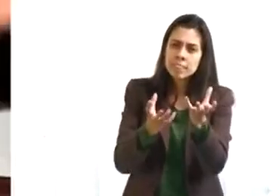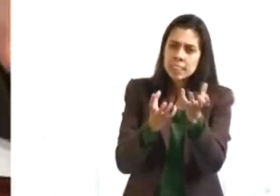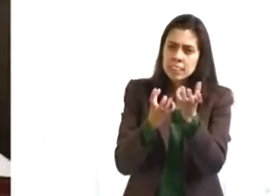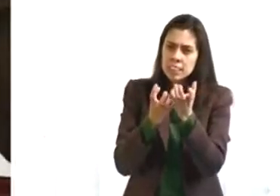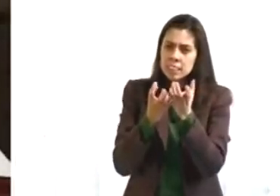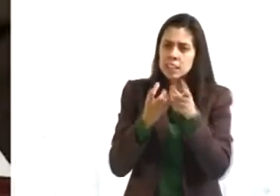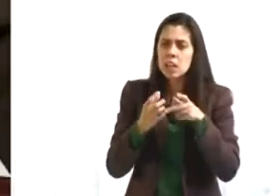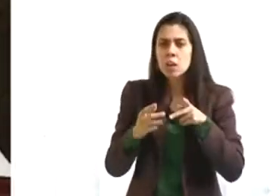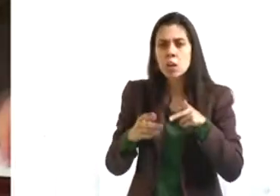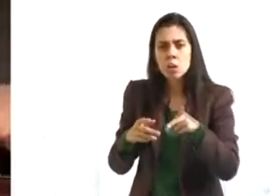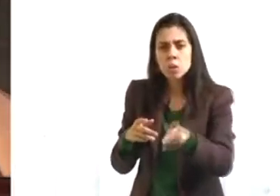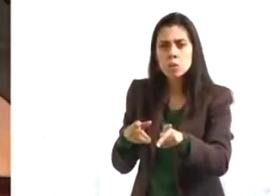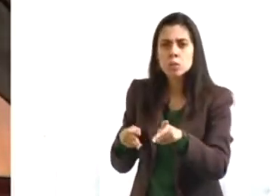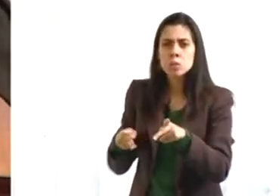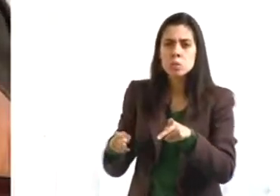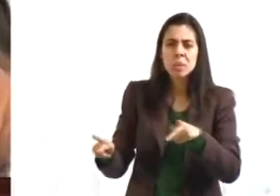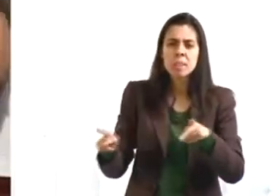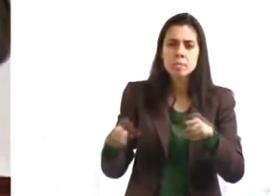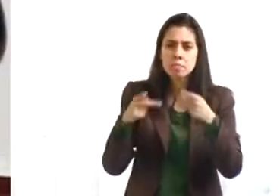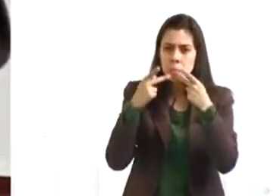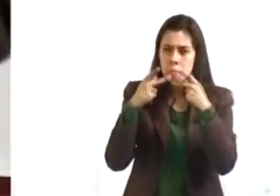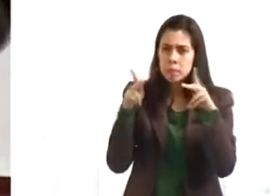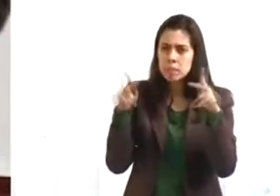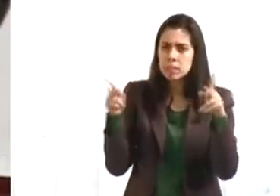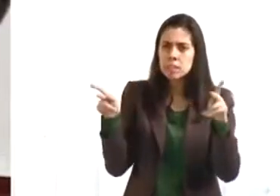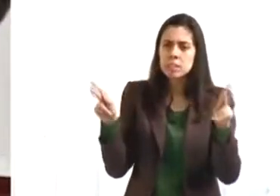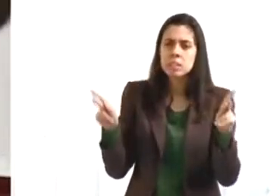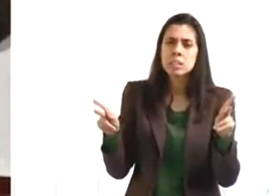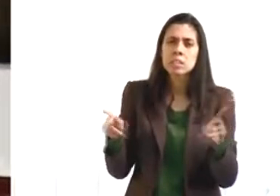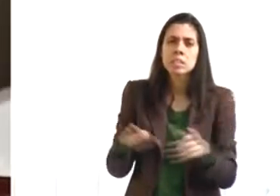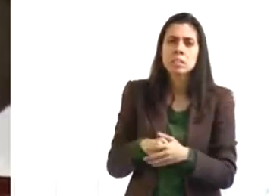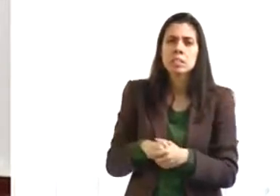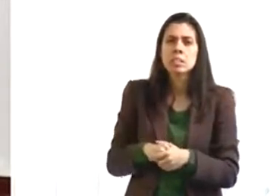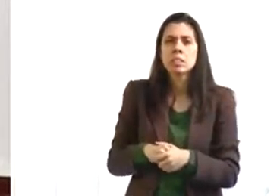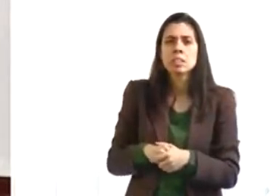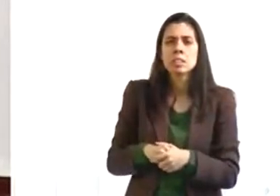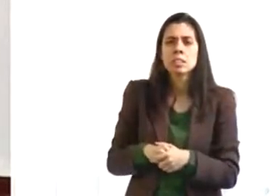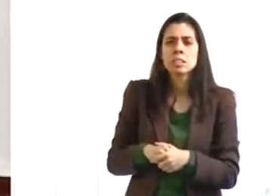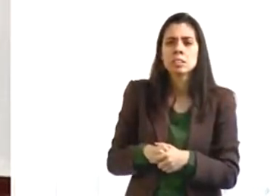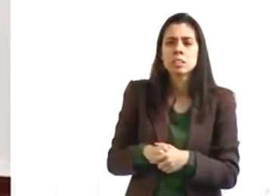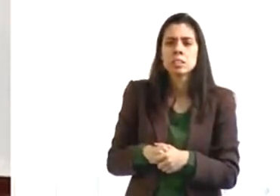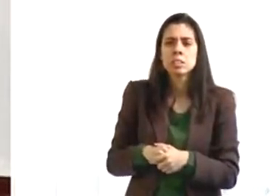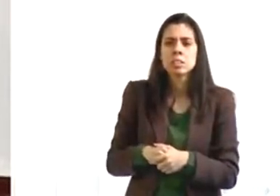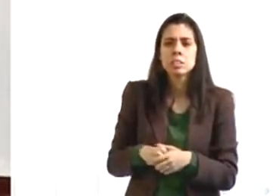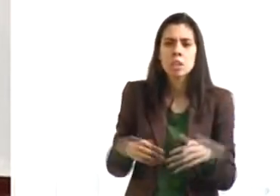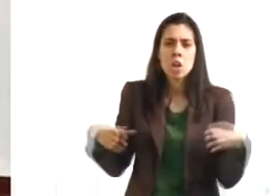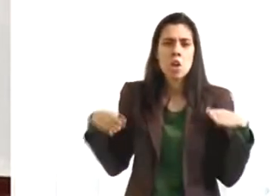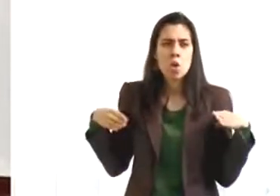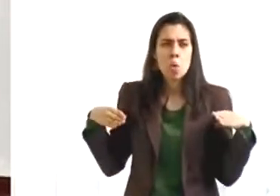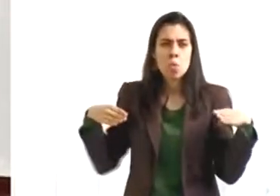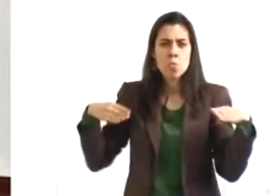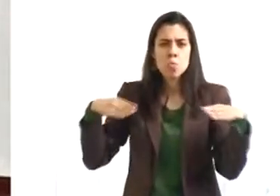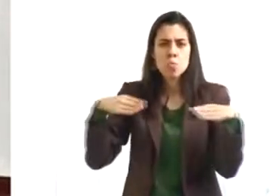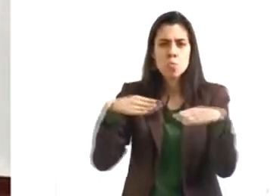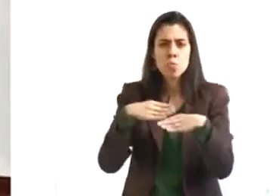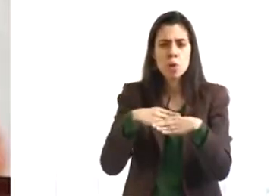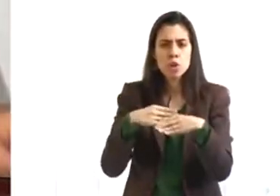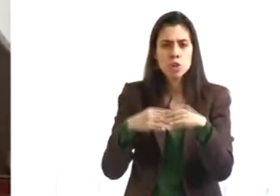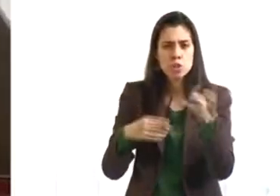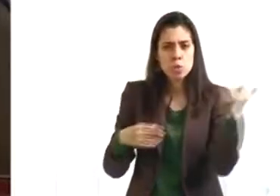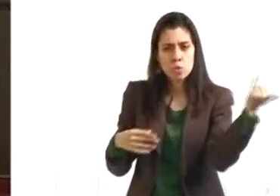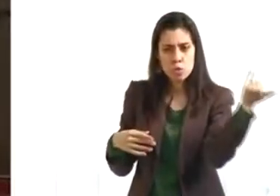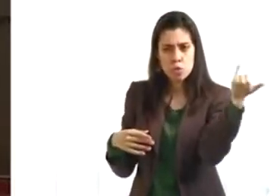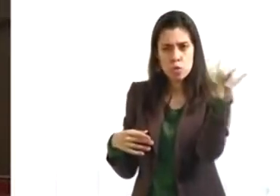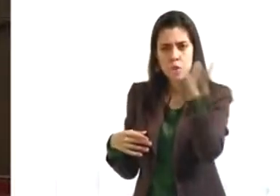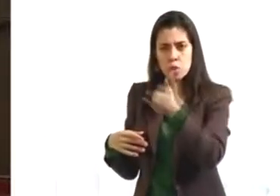cidades. Mas vem a ordem do Senhor aqui no verso 26 e diz: um anjo do Senhor falou a Filipe dizendo: